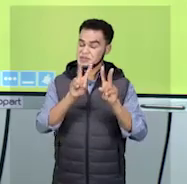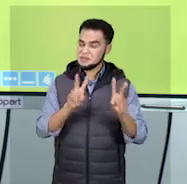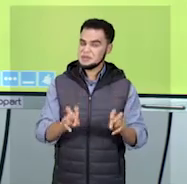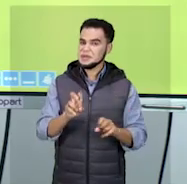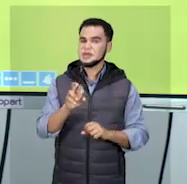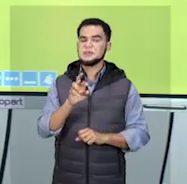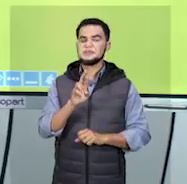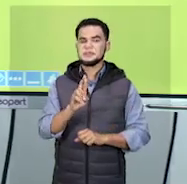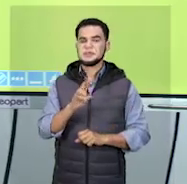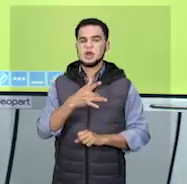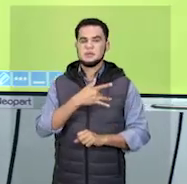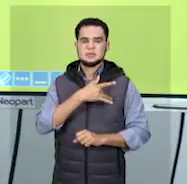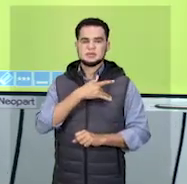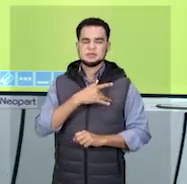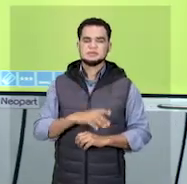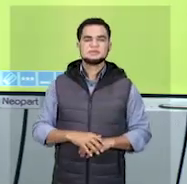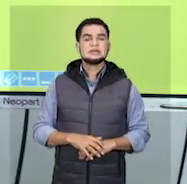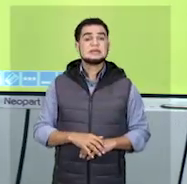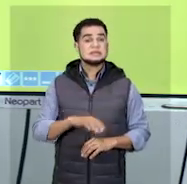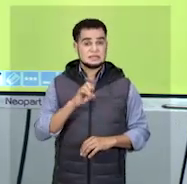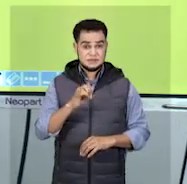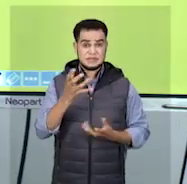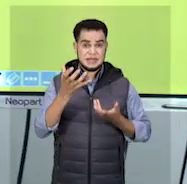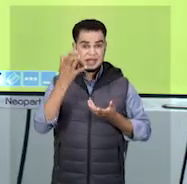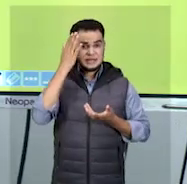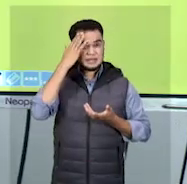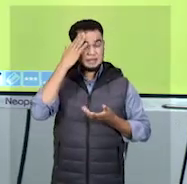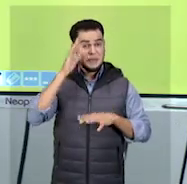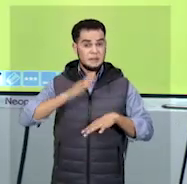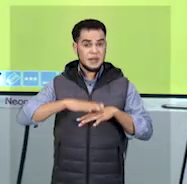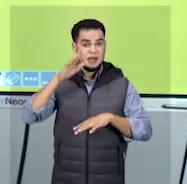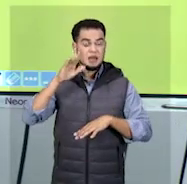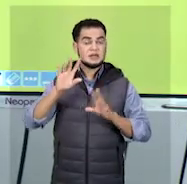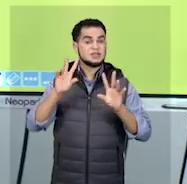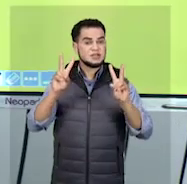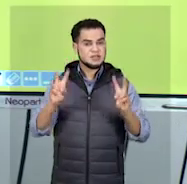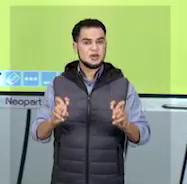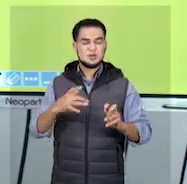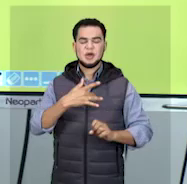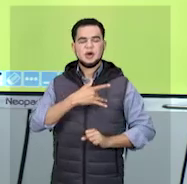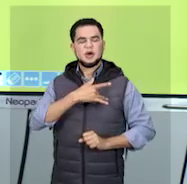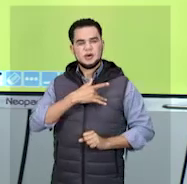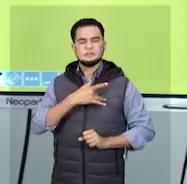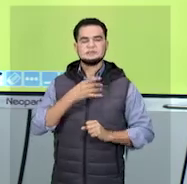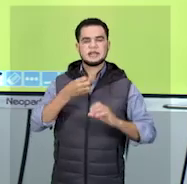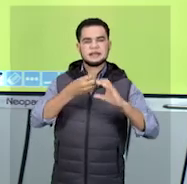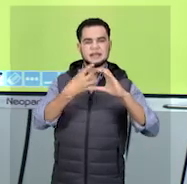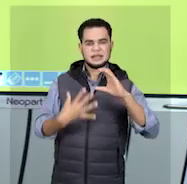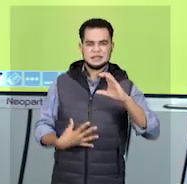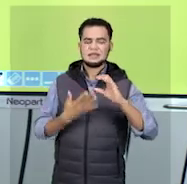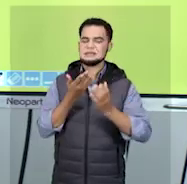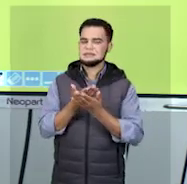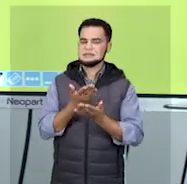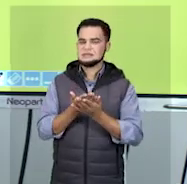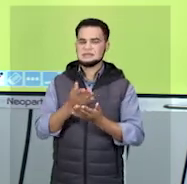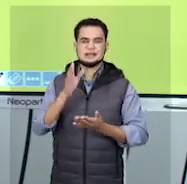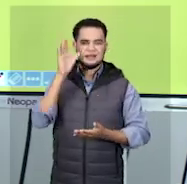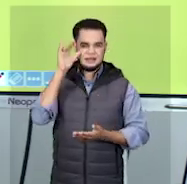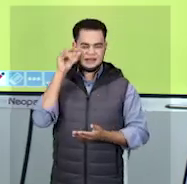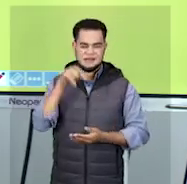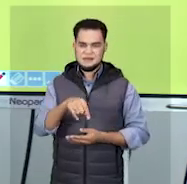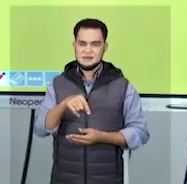se você quer saber um pouco mais sobre o romantismo, as suas características, assista a aula destinada ao Enem,